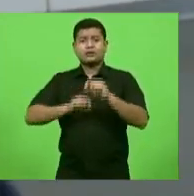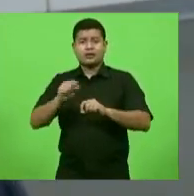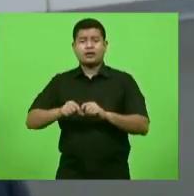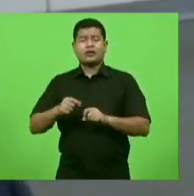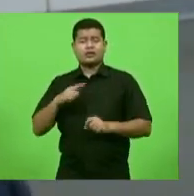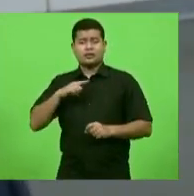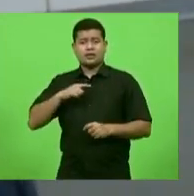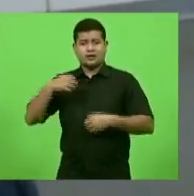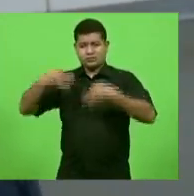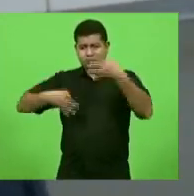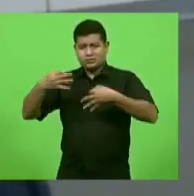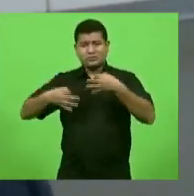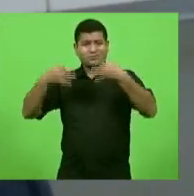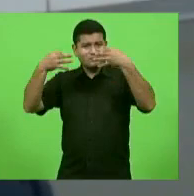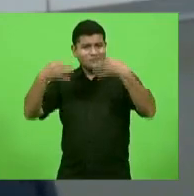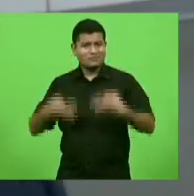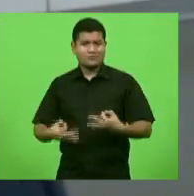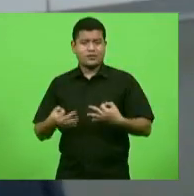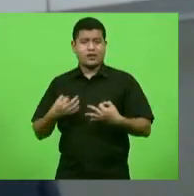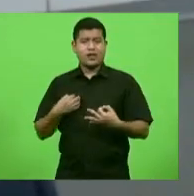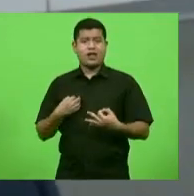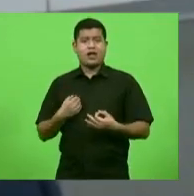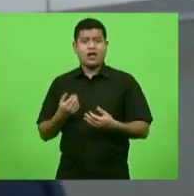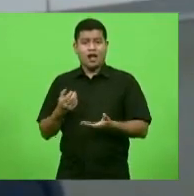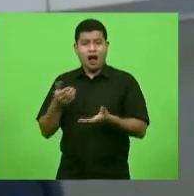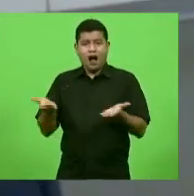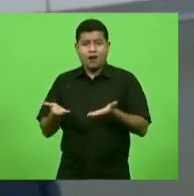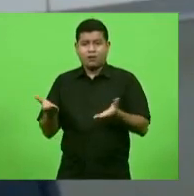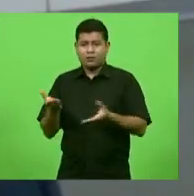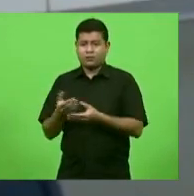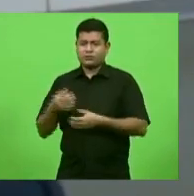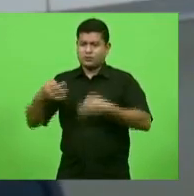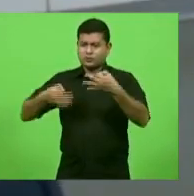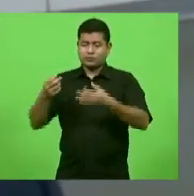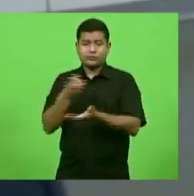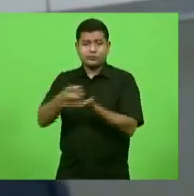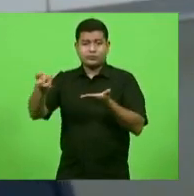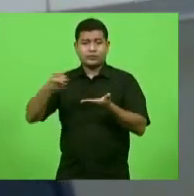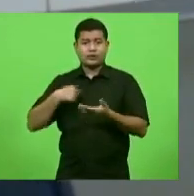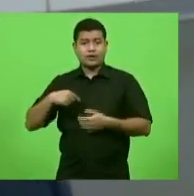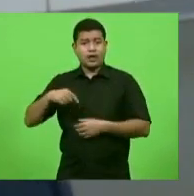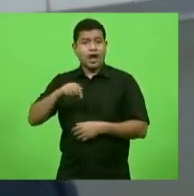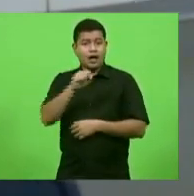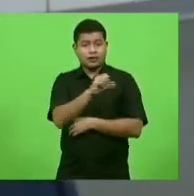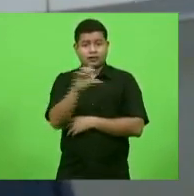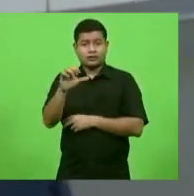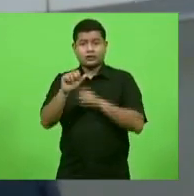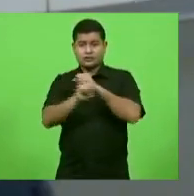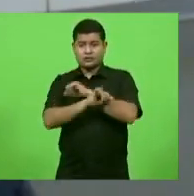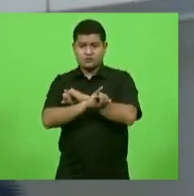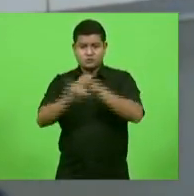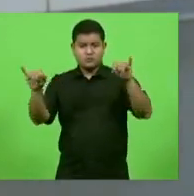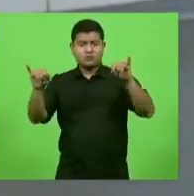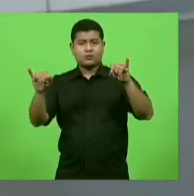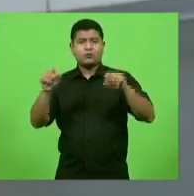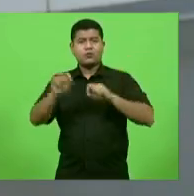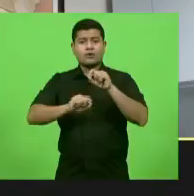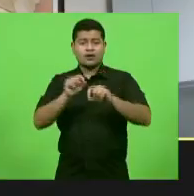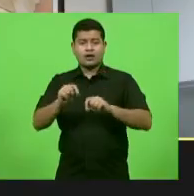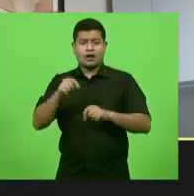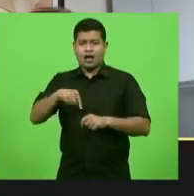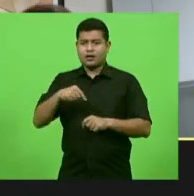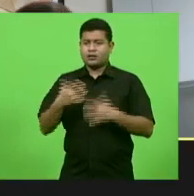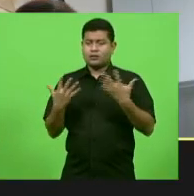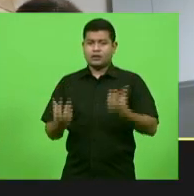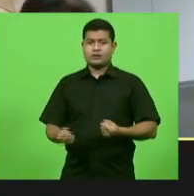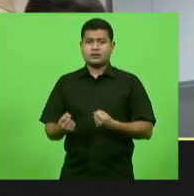de impeachment, para que deixemos claro que Santa Catarina não admite a desonestidade, a mentira e a omissão.